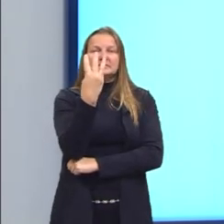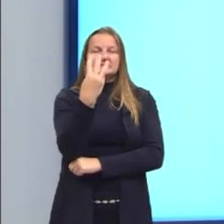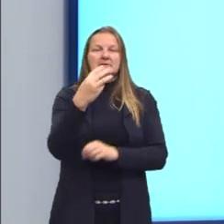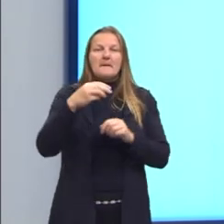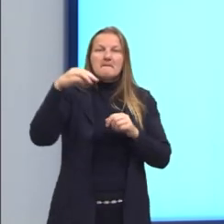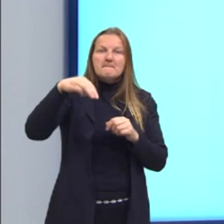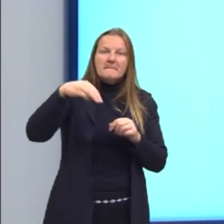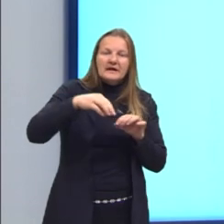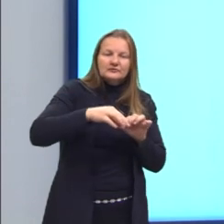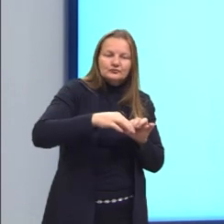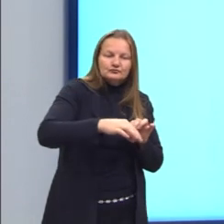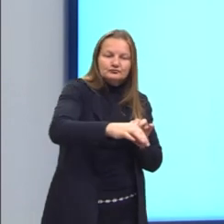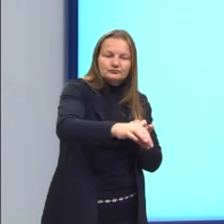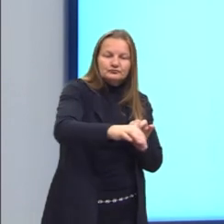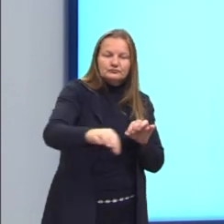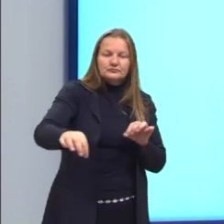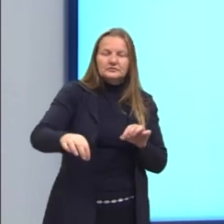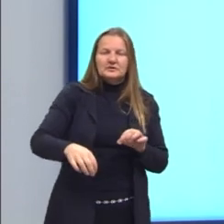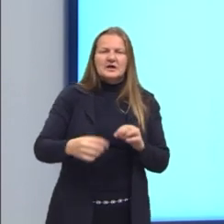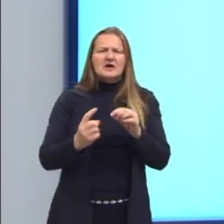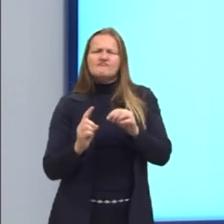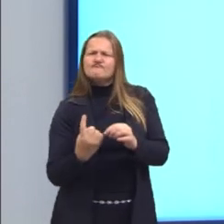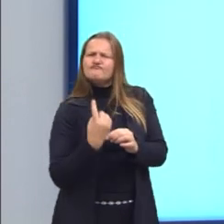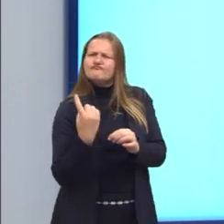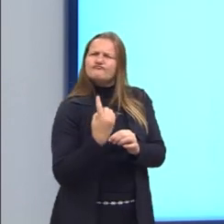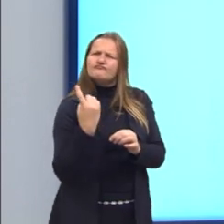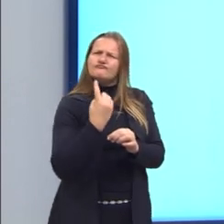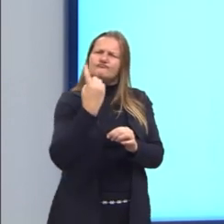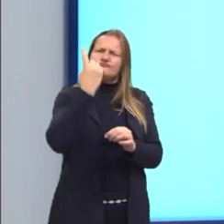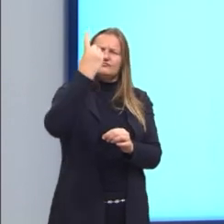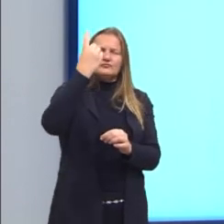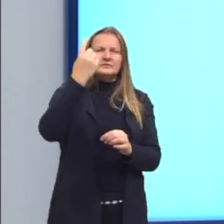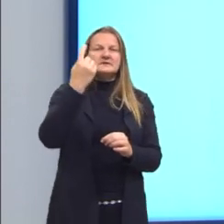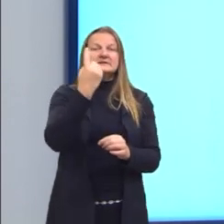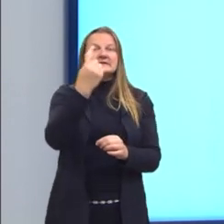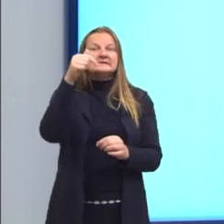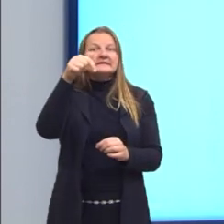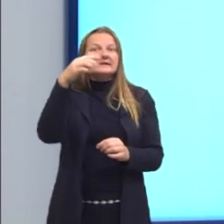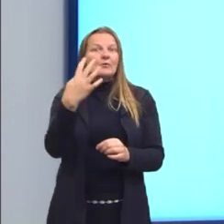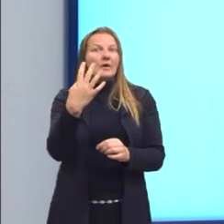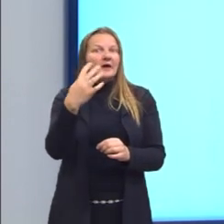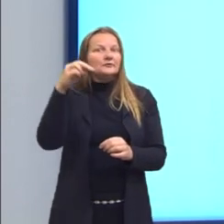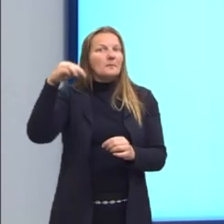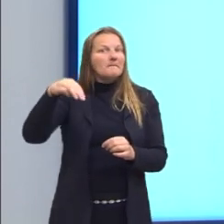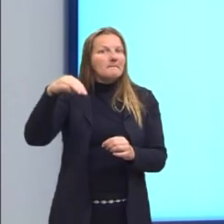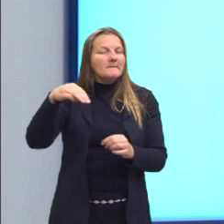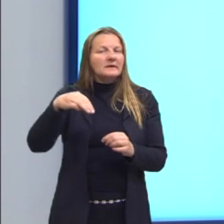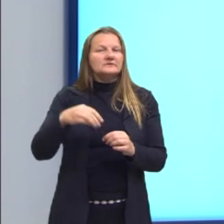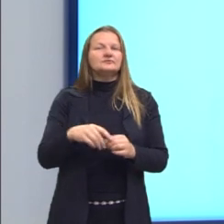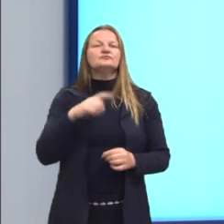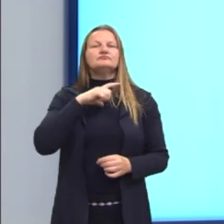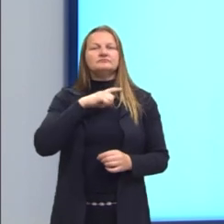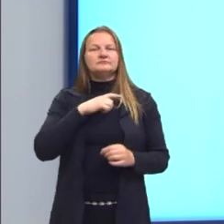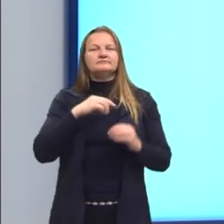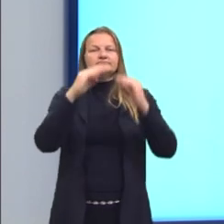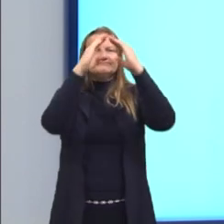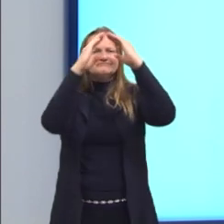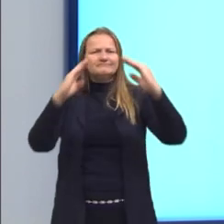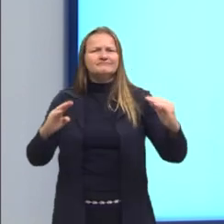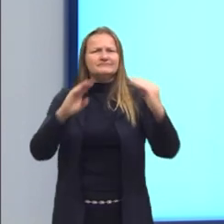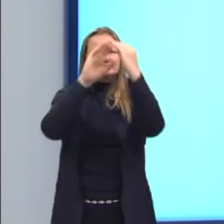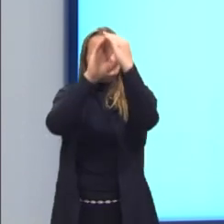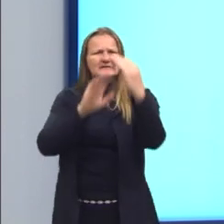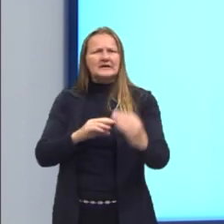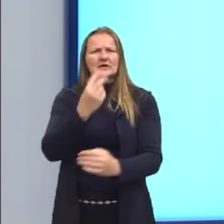e a sua altura de 174 metros a pirâmide de Quéops é constituída